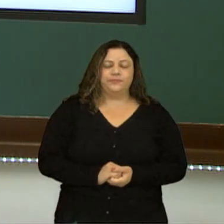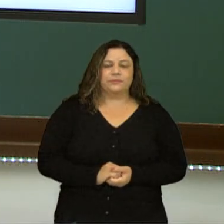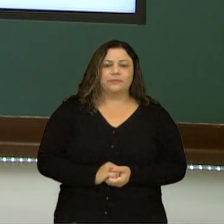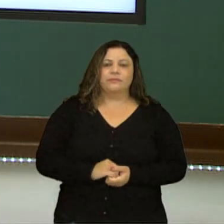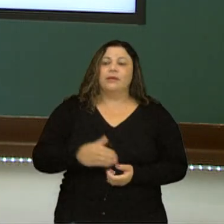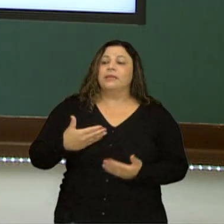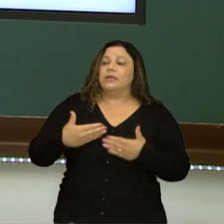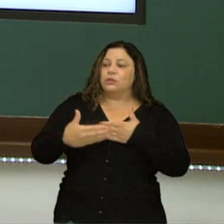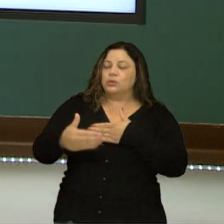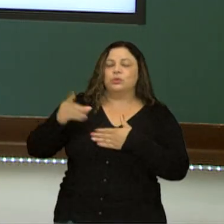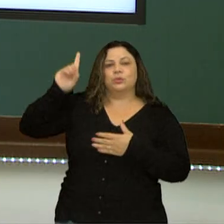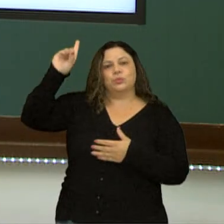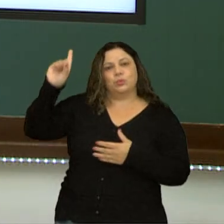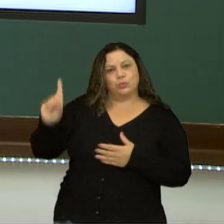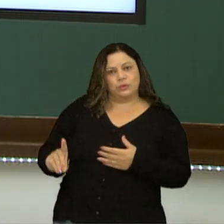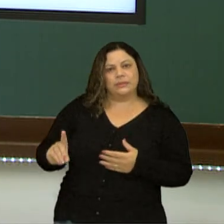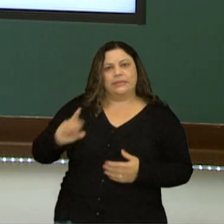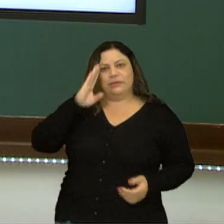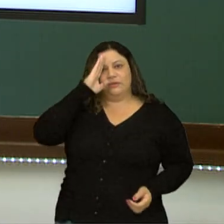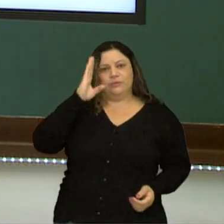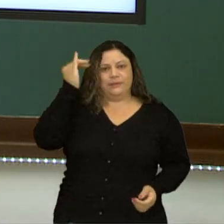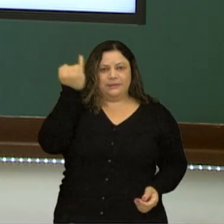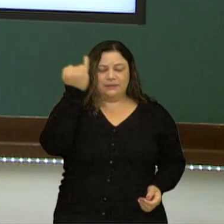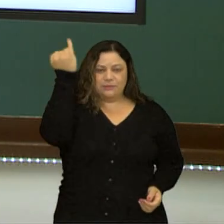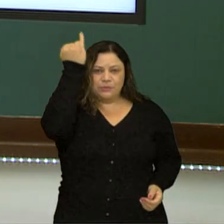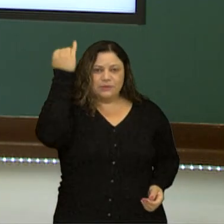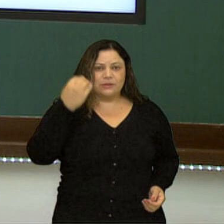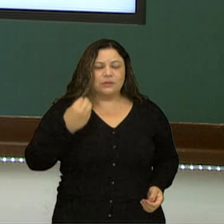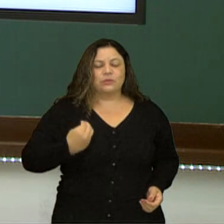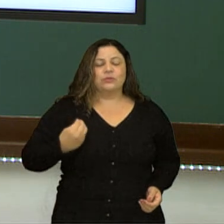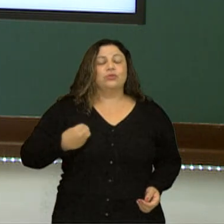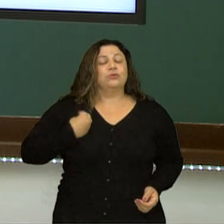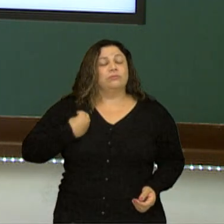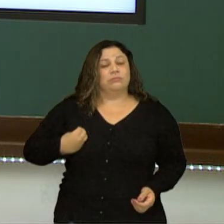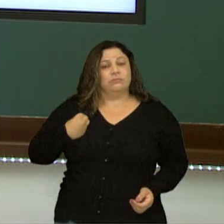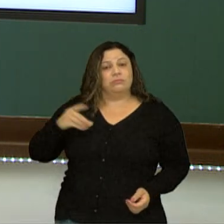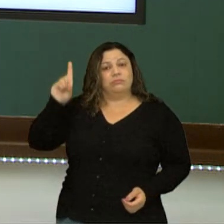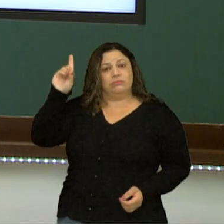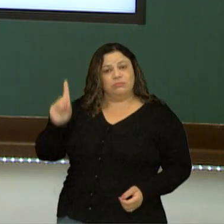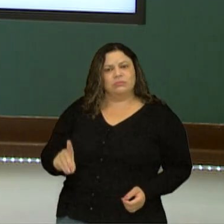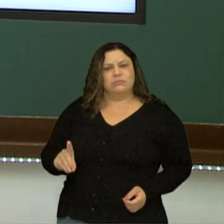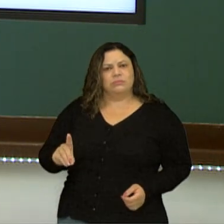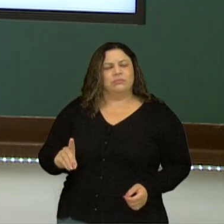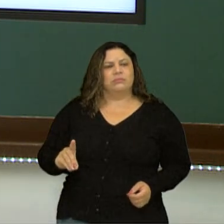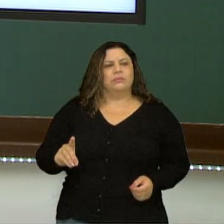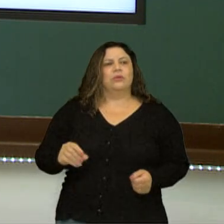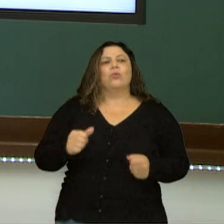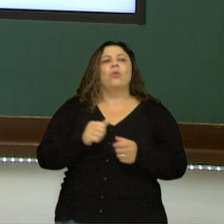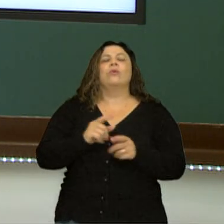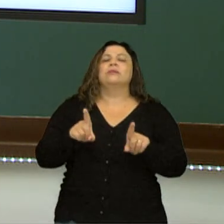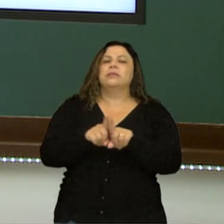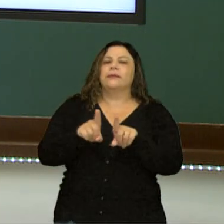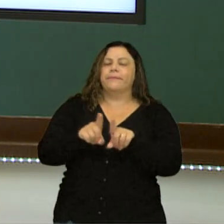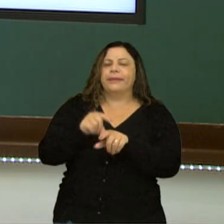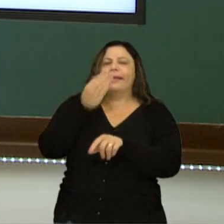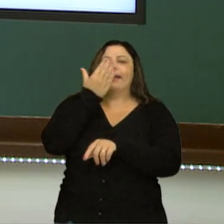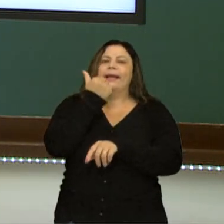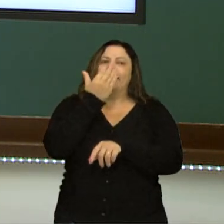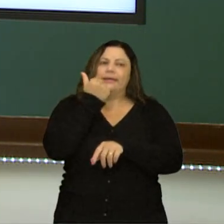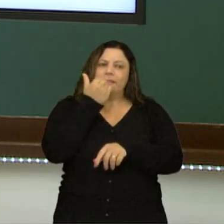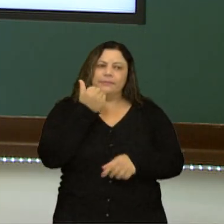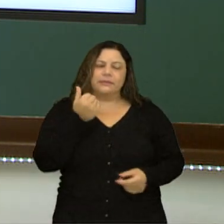direitos mais fundamentais, como o direito à vida, por exemplo, né? Até aqueles que fazem a vida valer a pena, como os direitos à